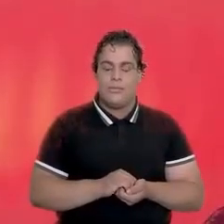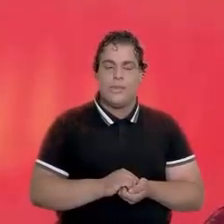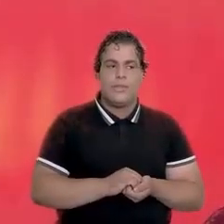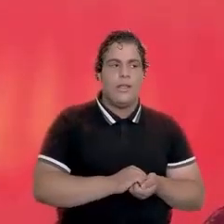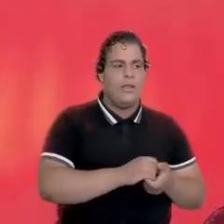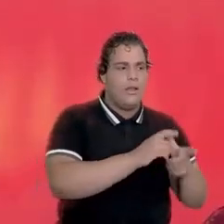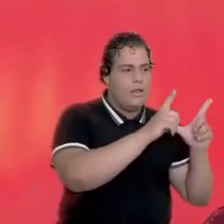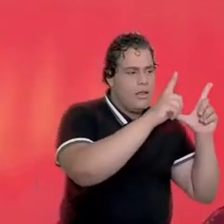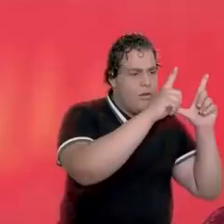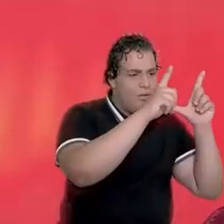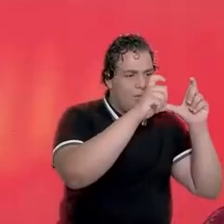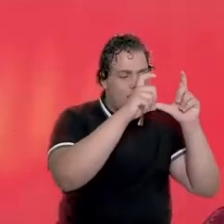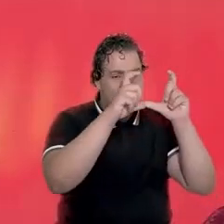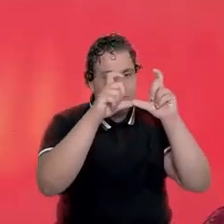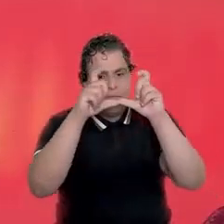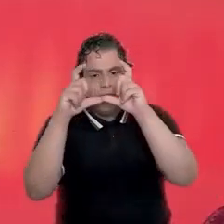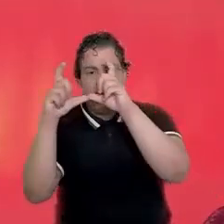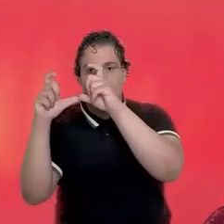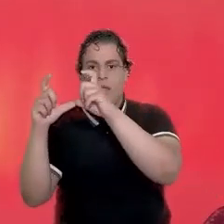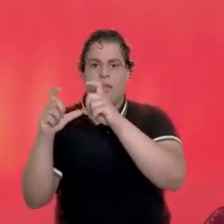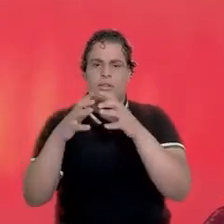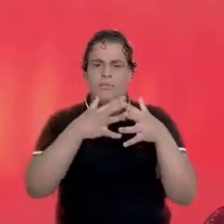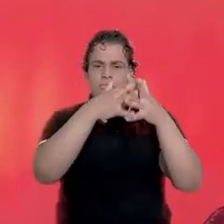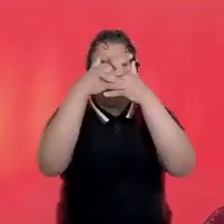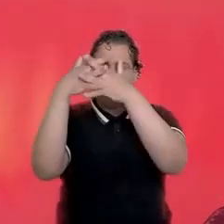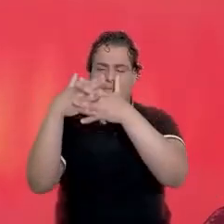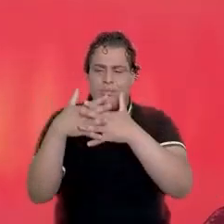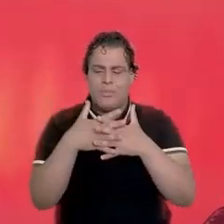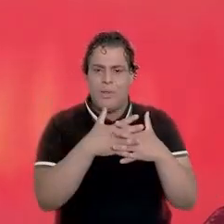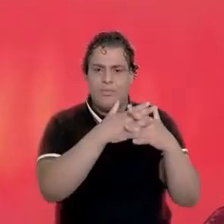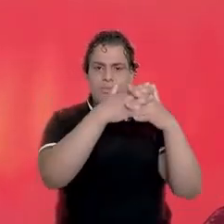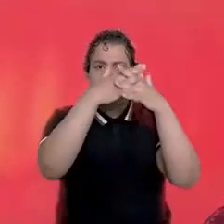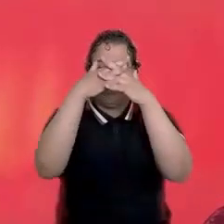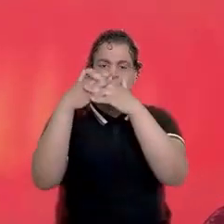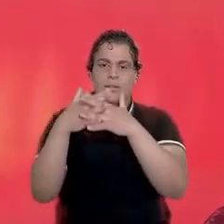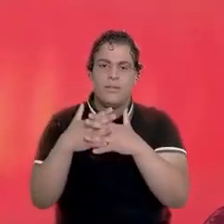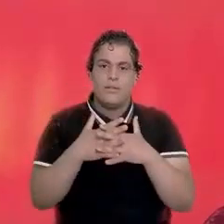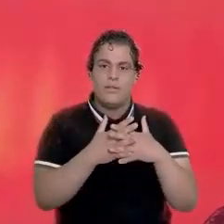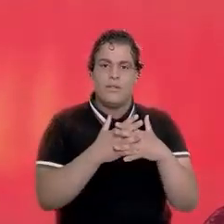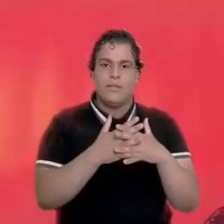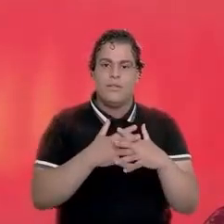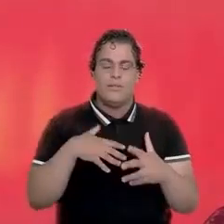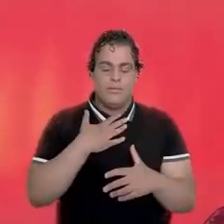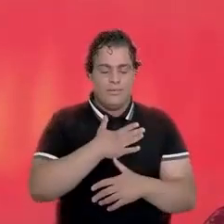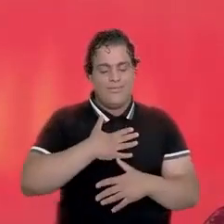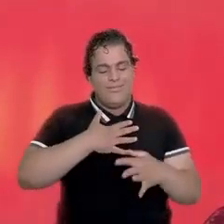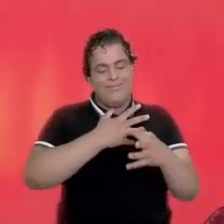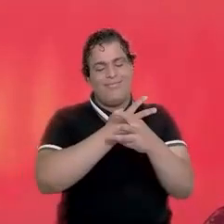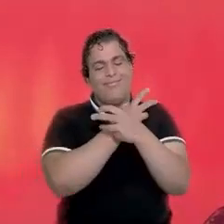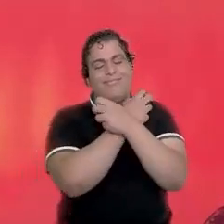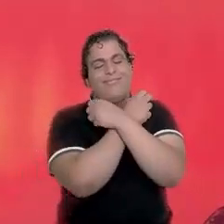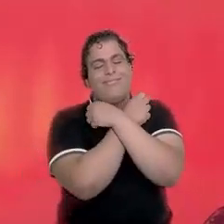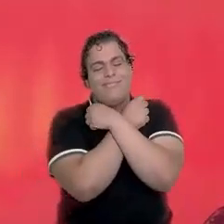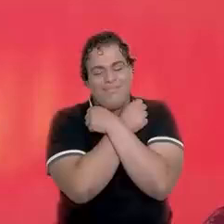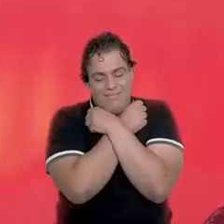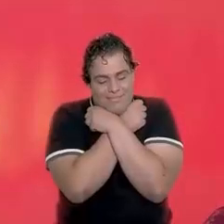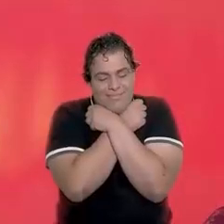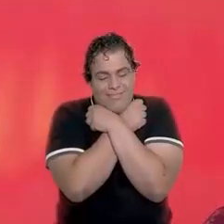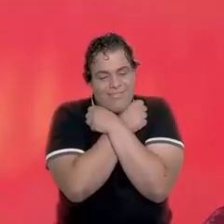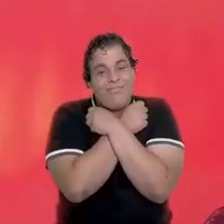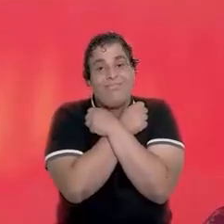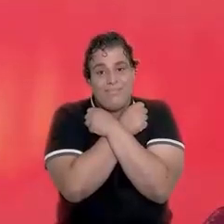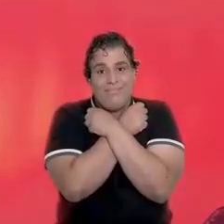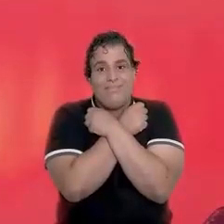Viajo, embaraço, no generoso, gostoso abraço. Esse